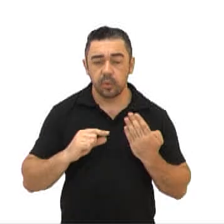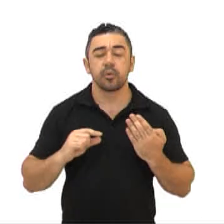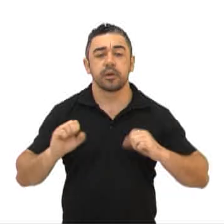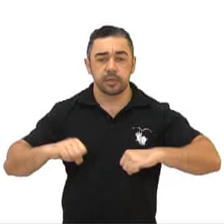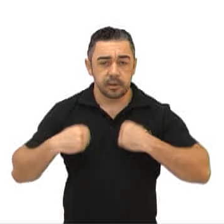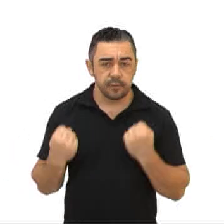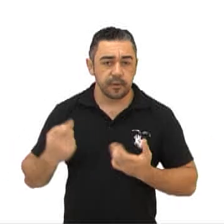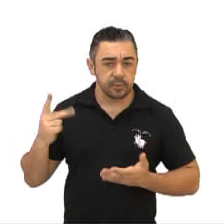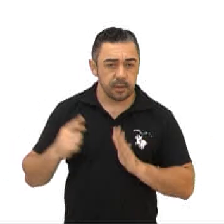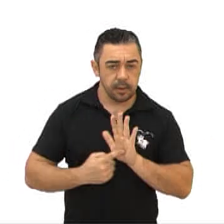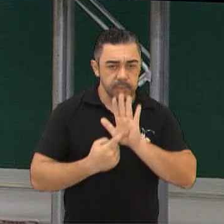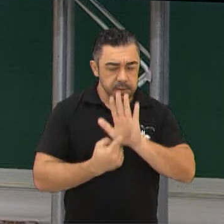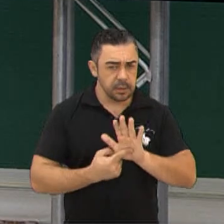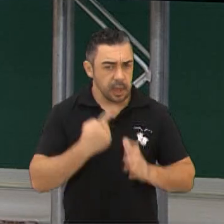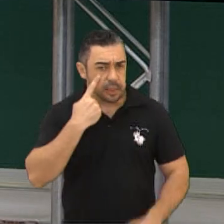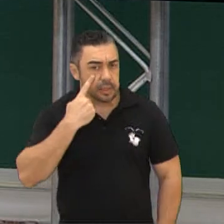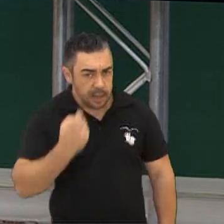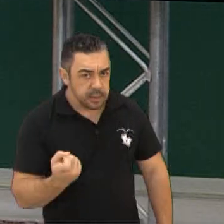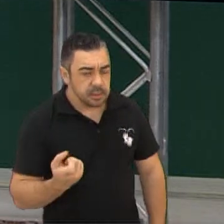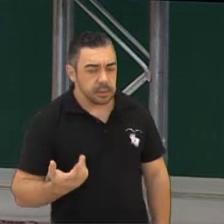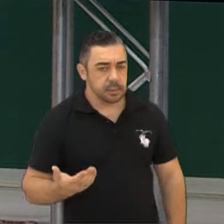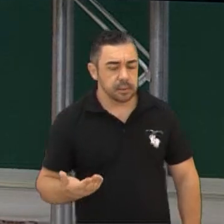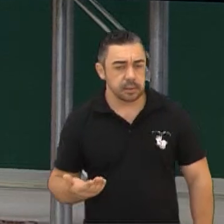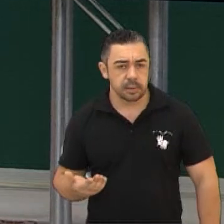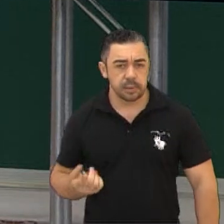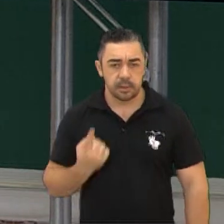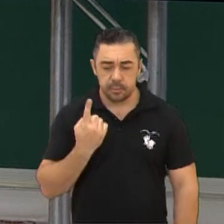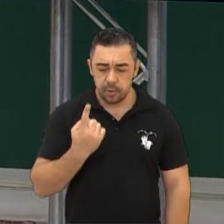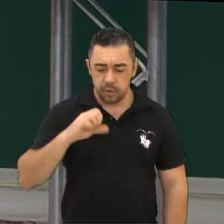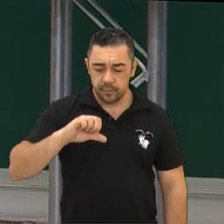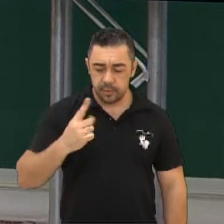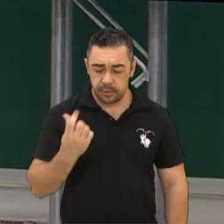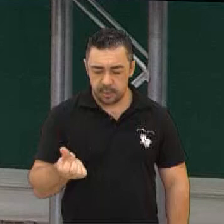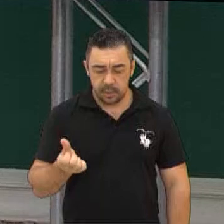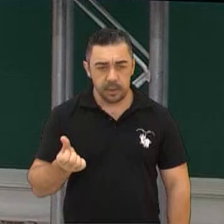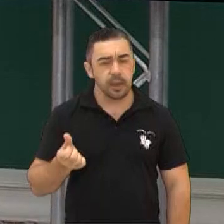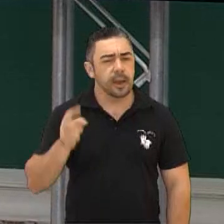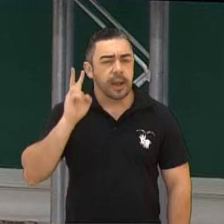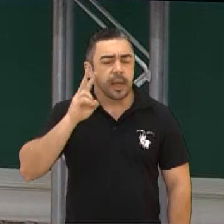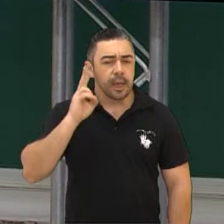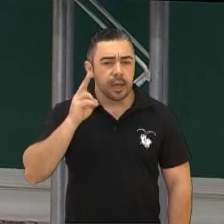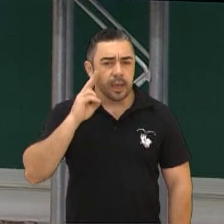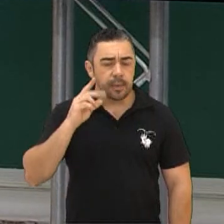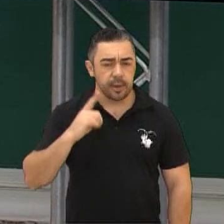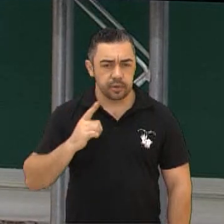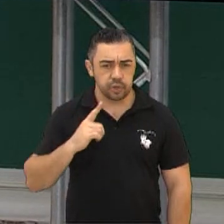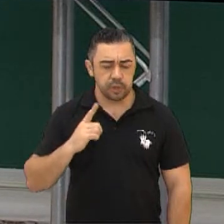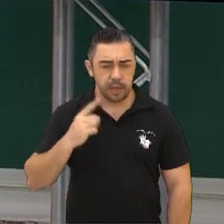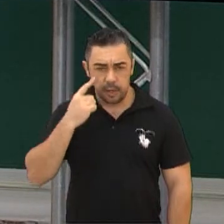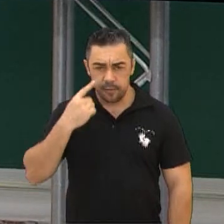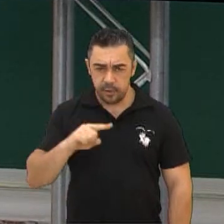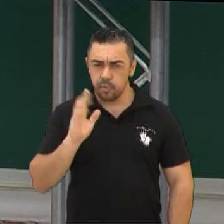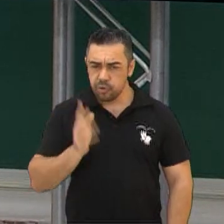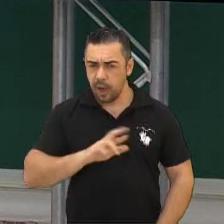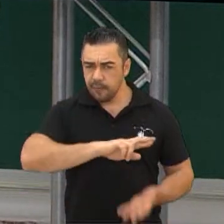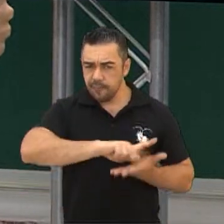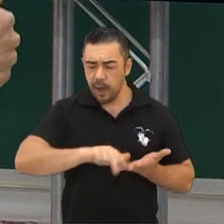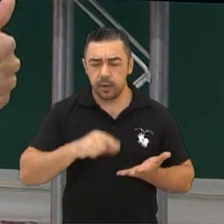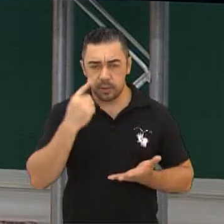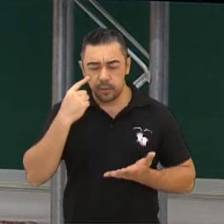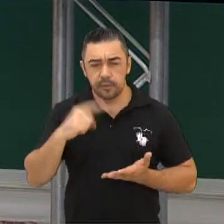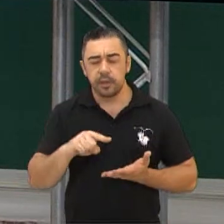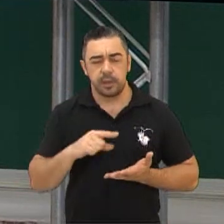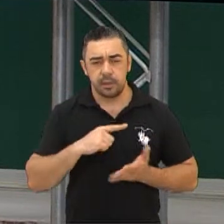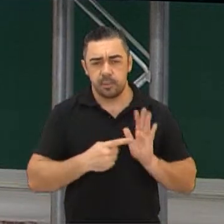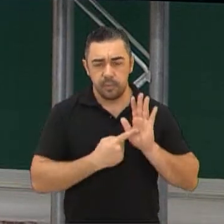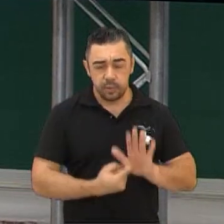Muth expor. Olha que interessante, gente. Em 1916, você lembra aquela obra, A Roda de Bicicleta, que nós já vimos vários exercícios